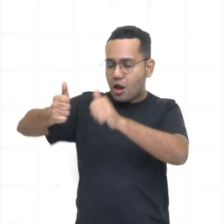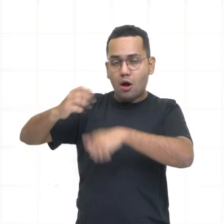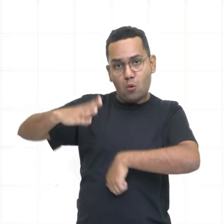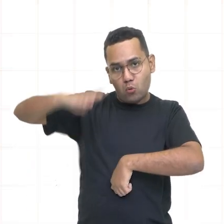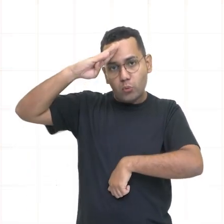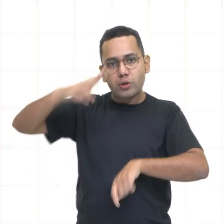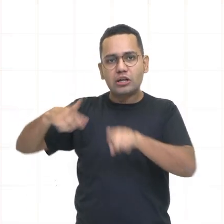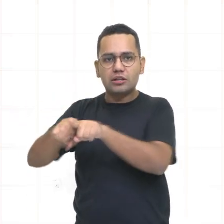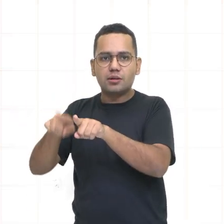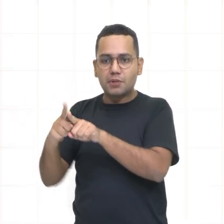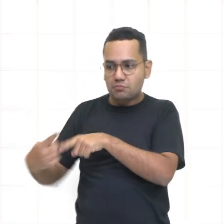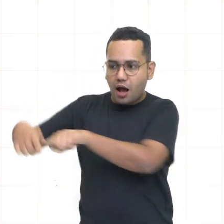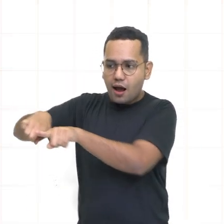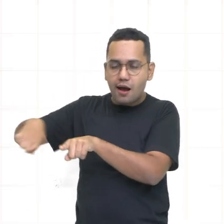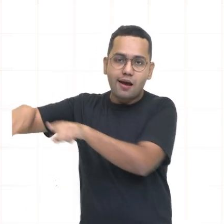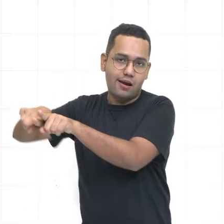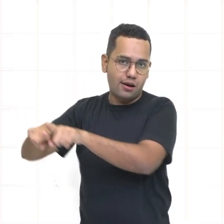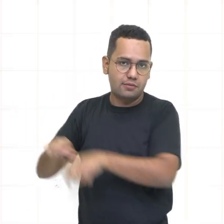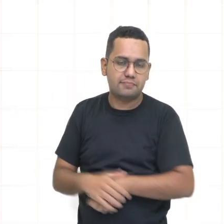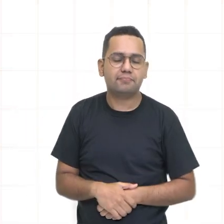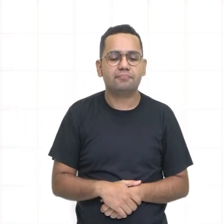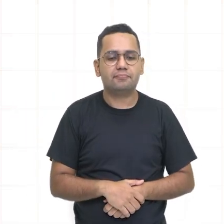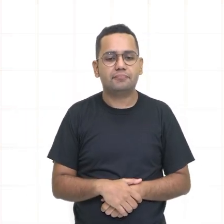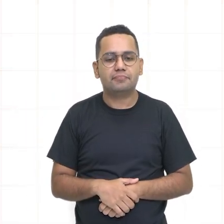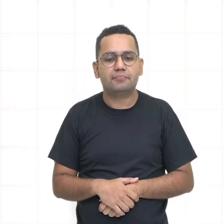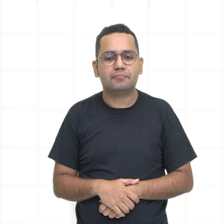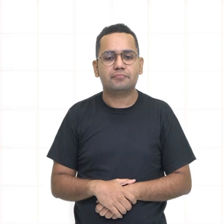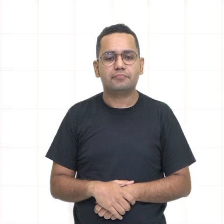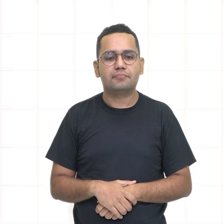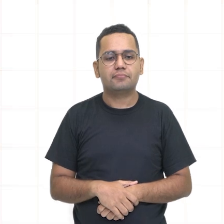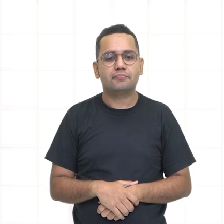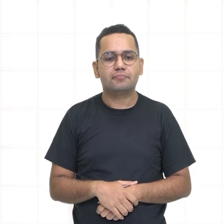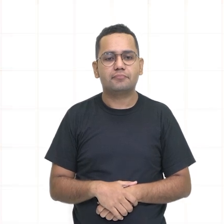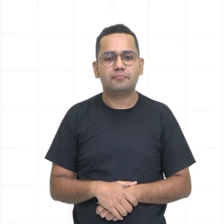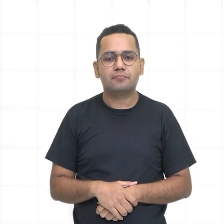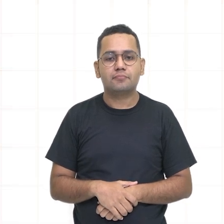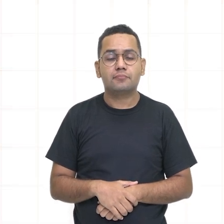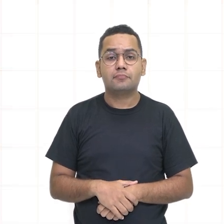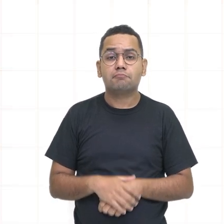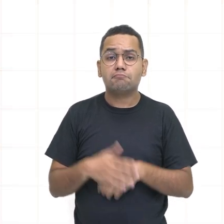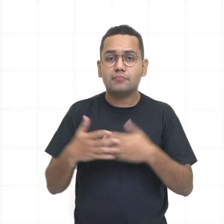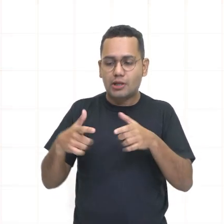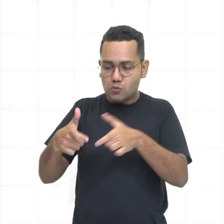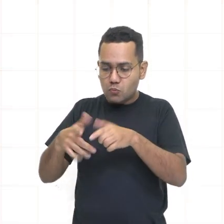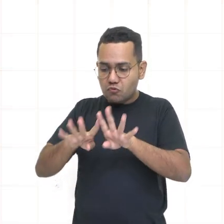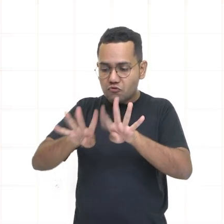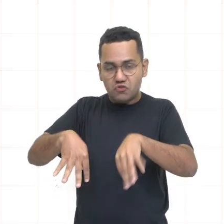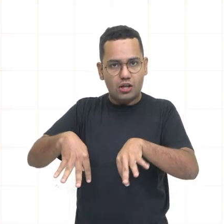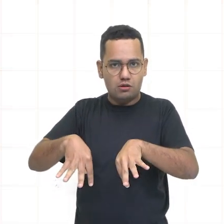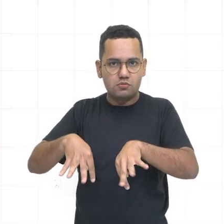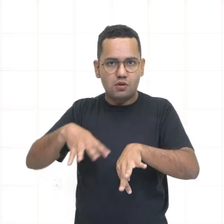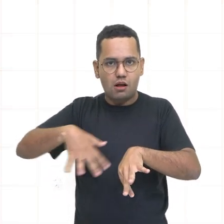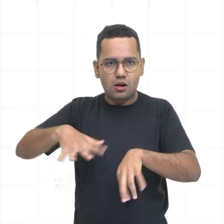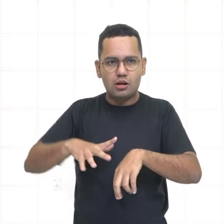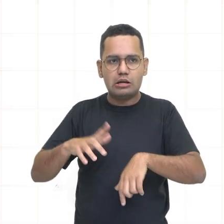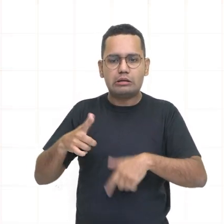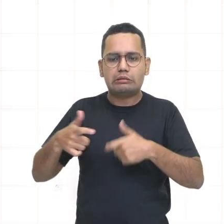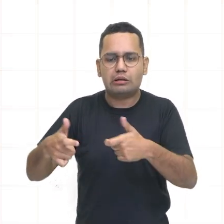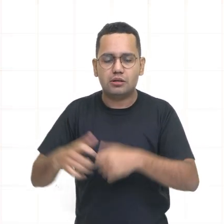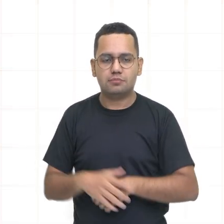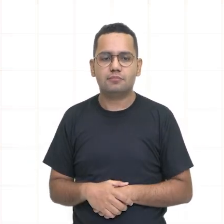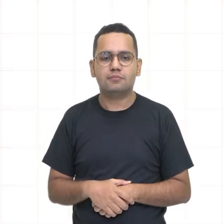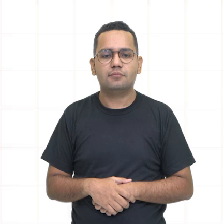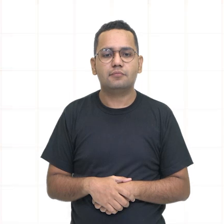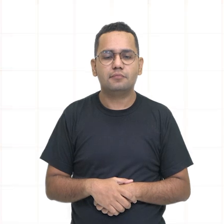aliados. Então, quando acaba a Batalha de Stalingrado, temos aí uma grande derrota para a Alemanha e vai ser, depois